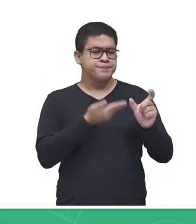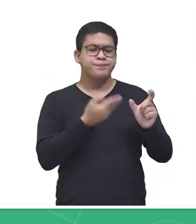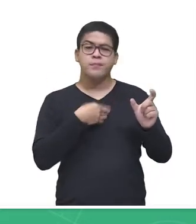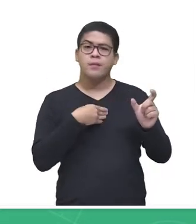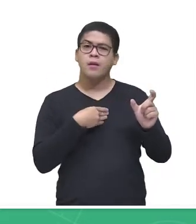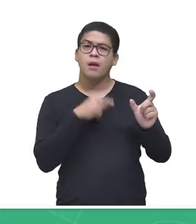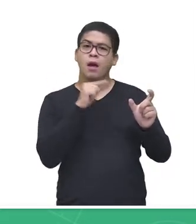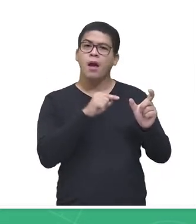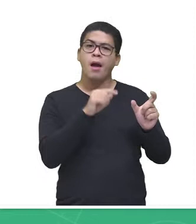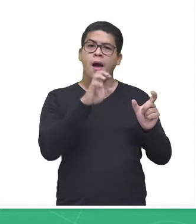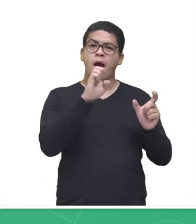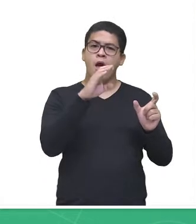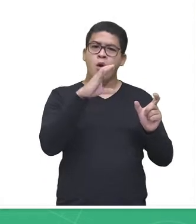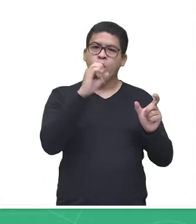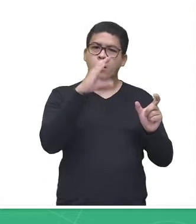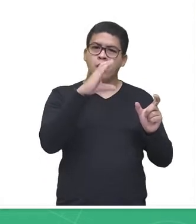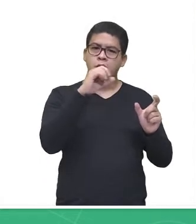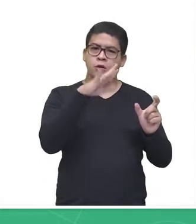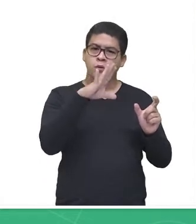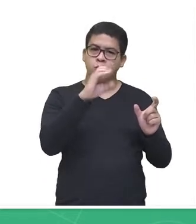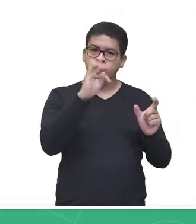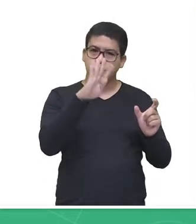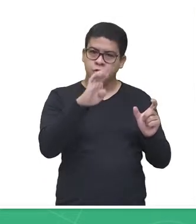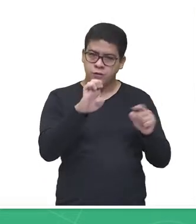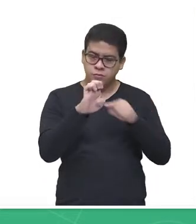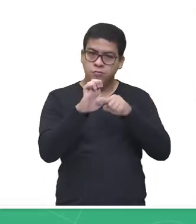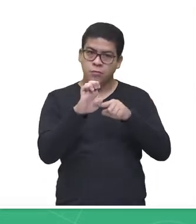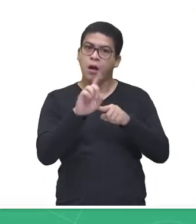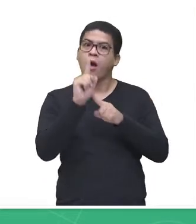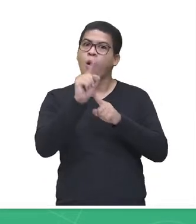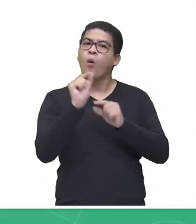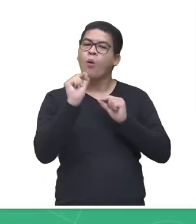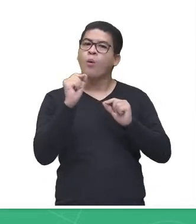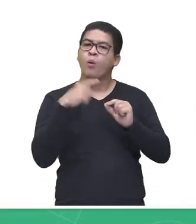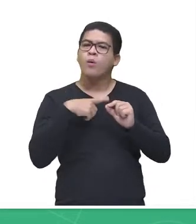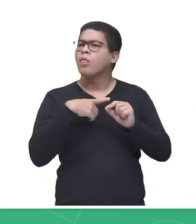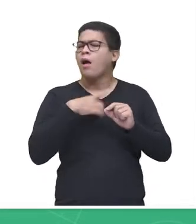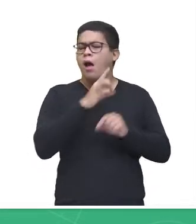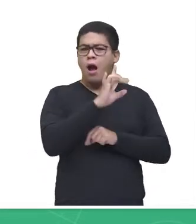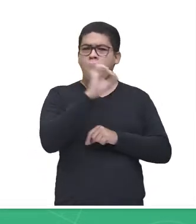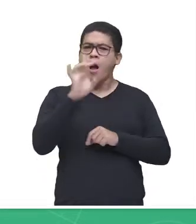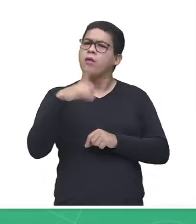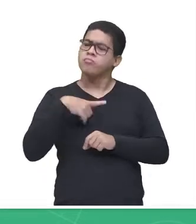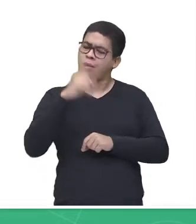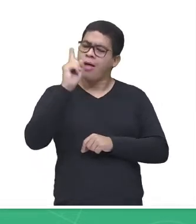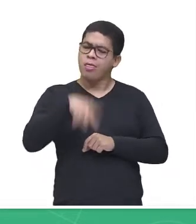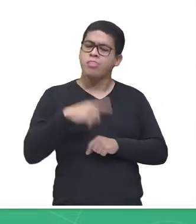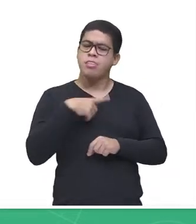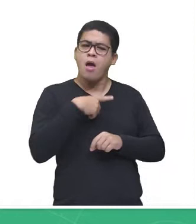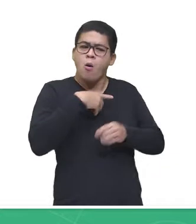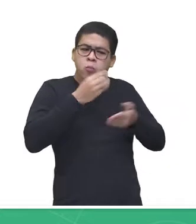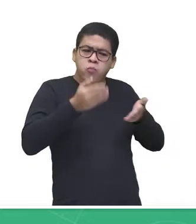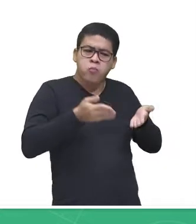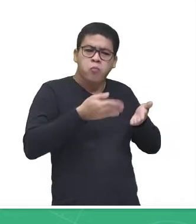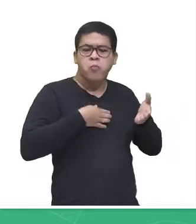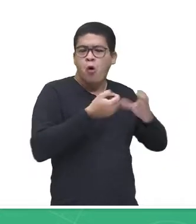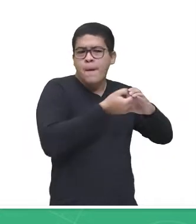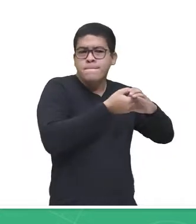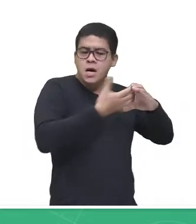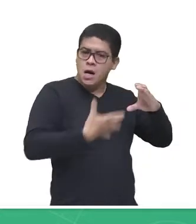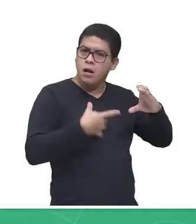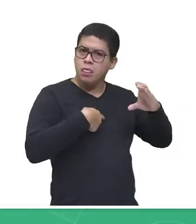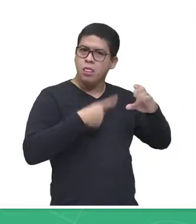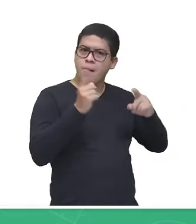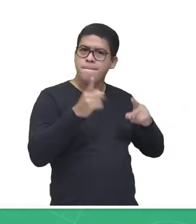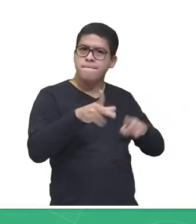órgãos dentro das células, como eu falei para vocês. Então cada célula ela é funcional. E aí várias células juntas formam um